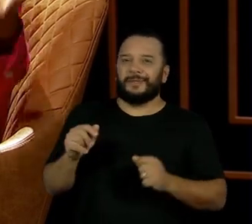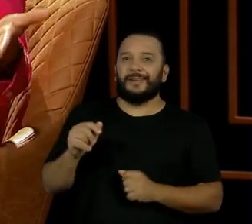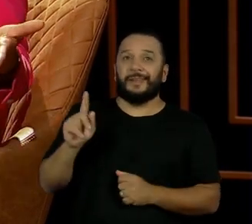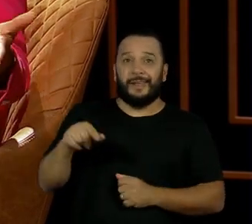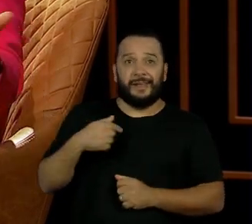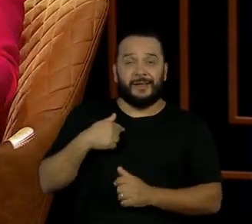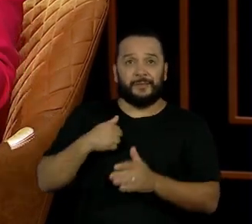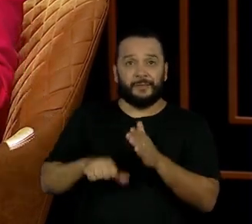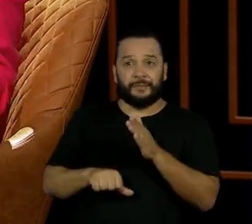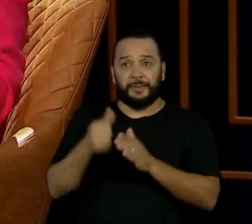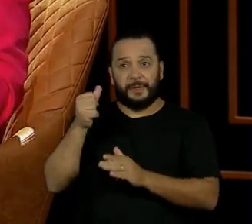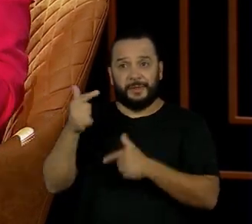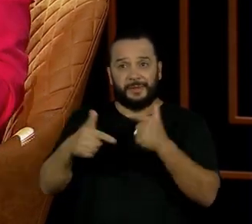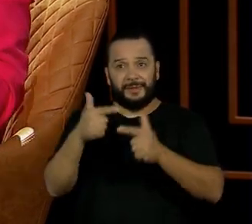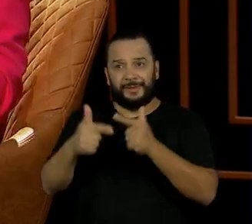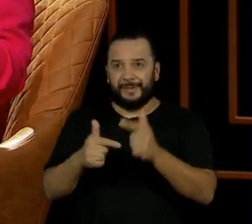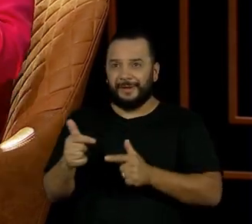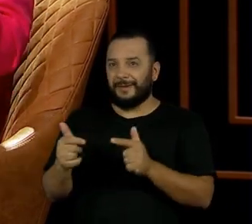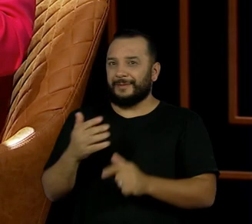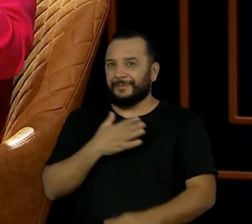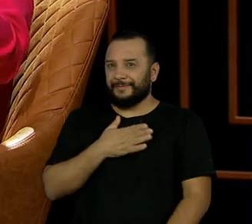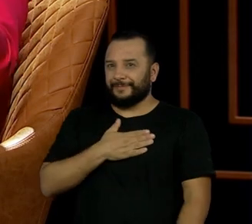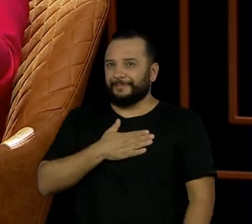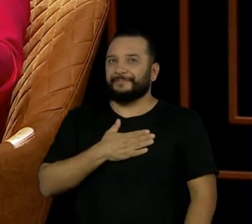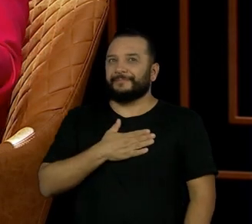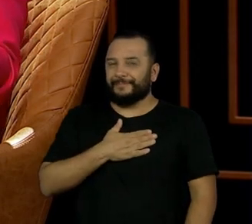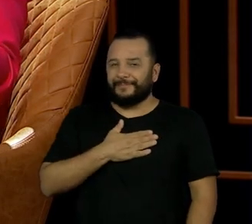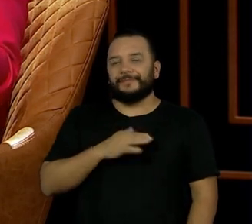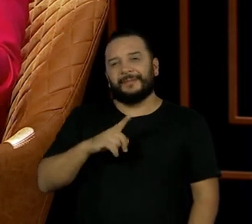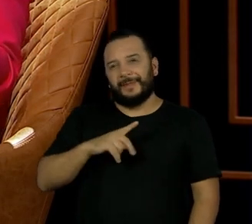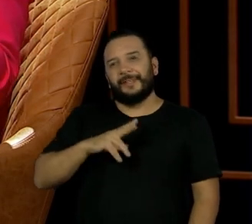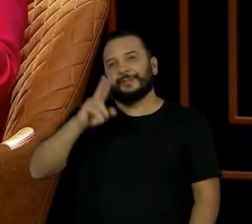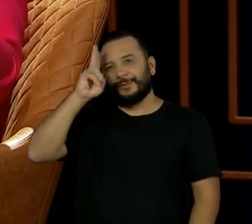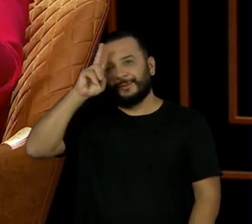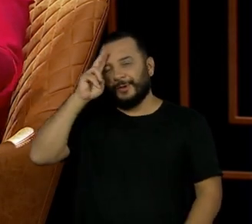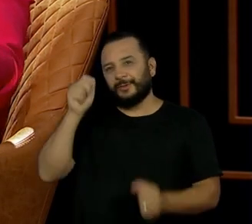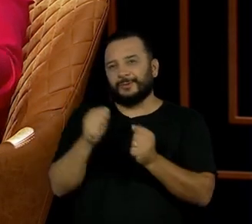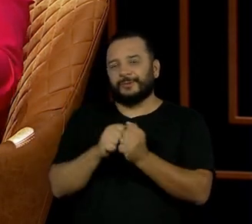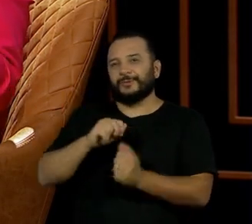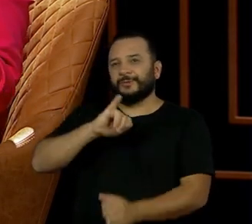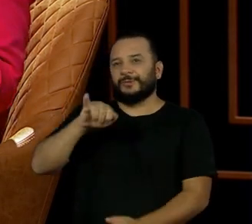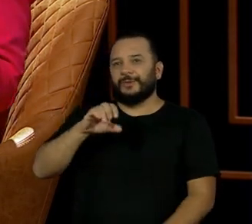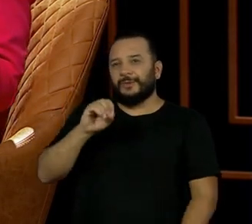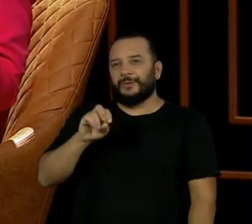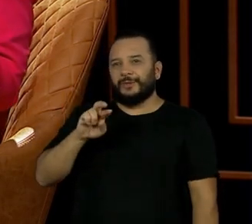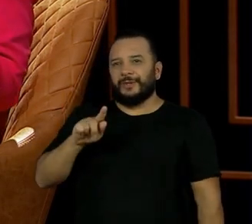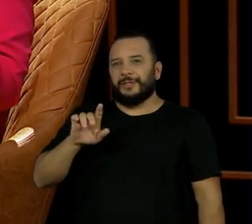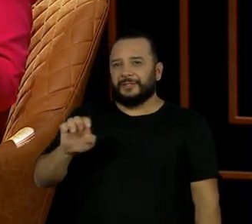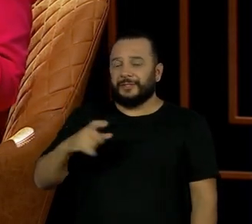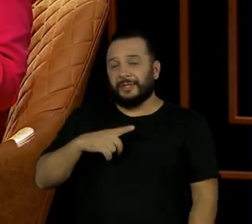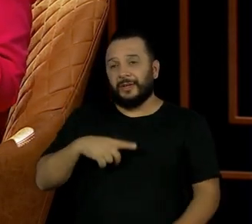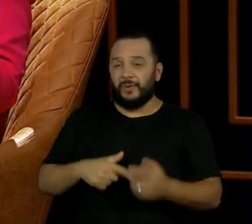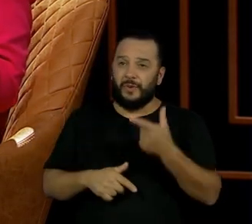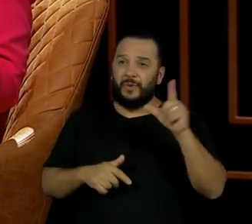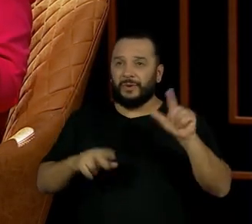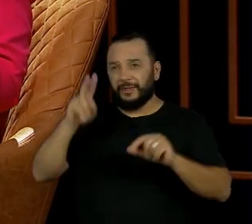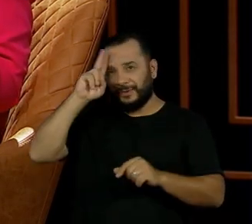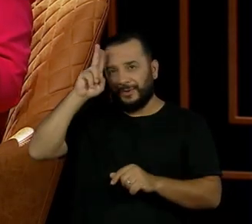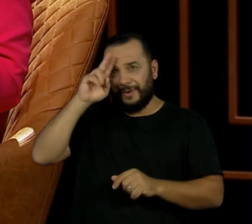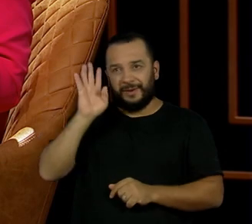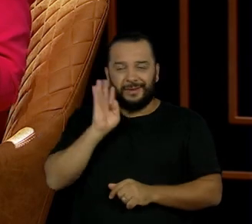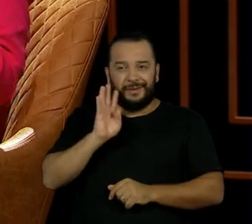trabalho e então eu tenho eu tenho essa história com Jorge tem outra história muito legal que eu falei